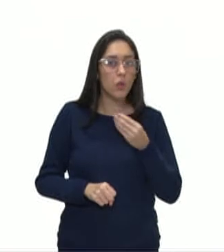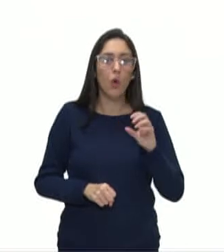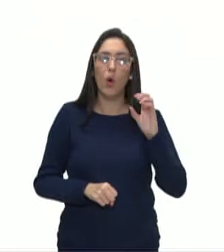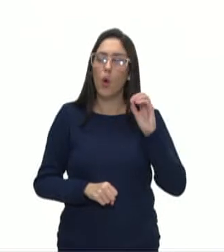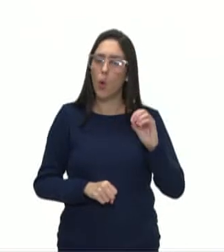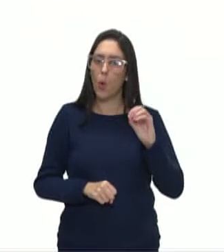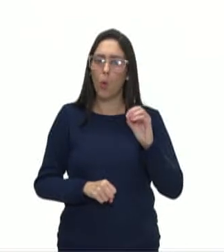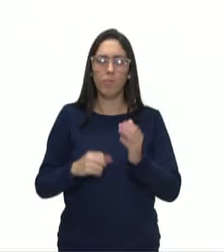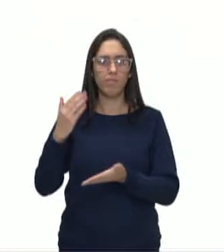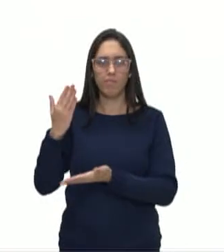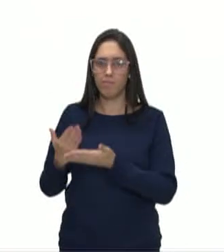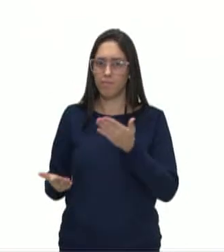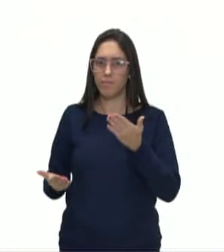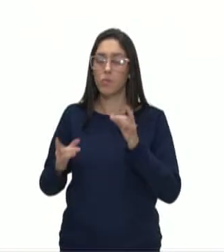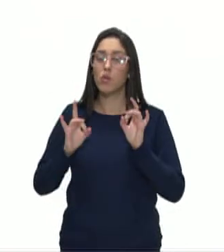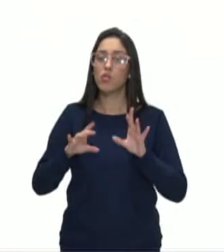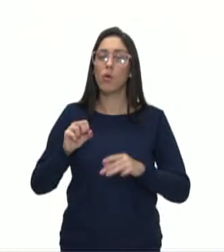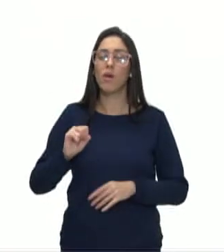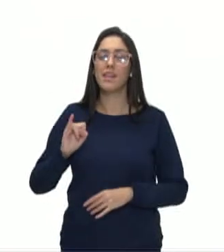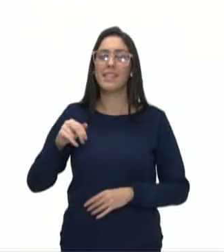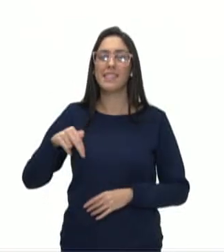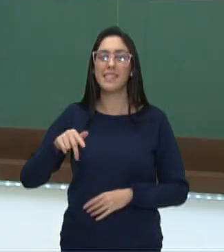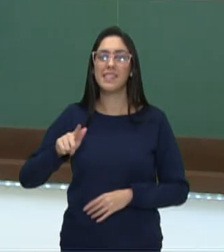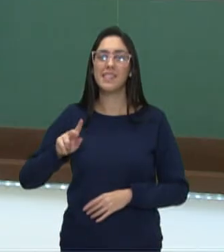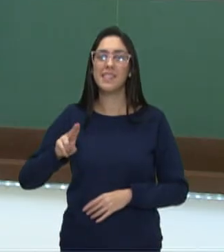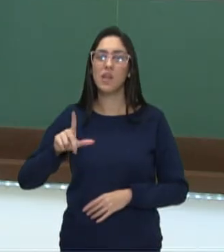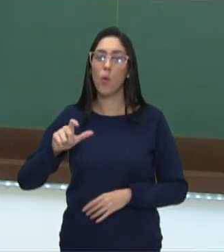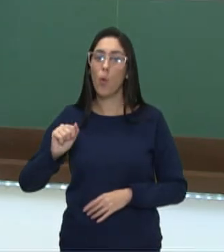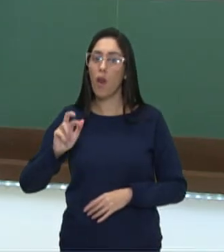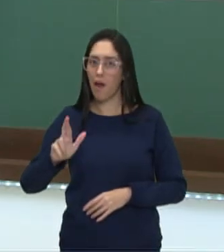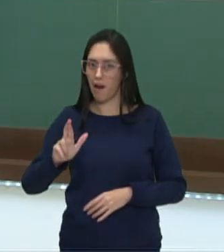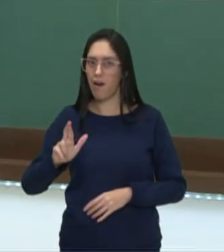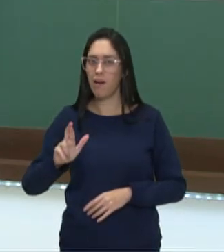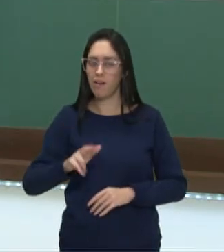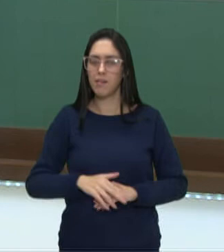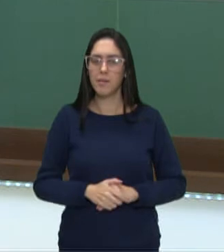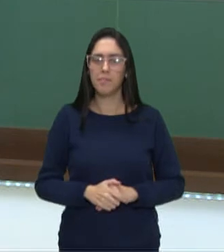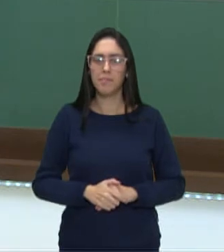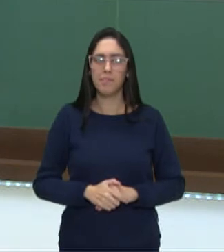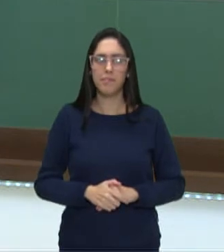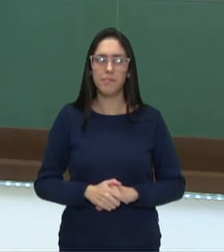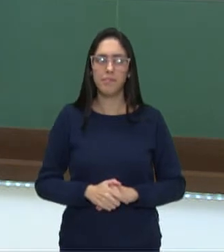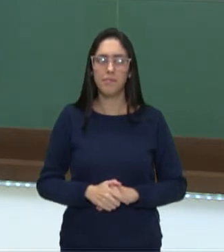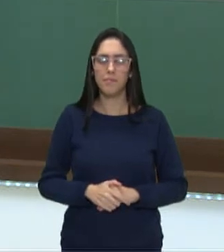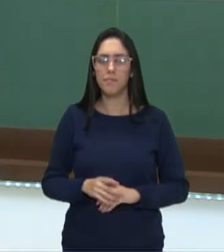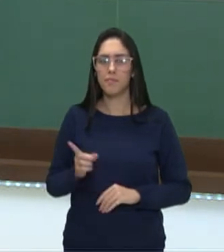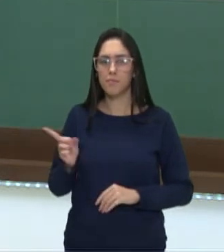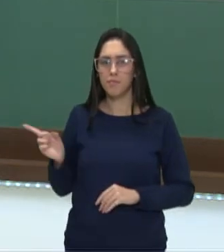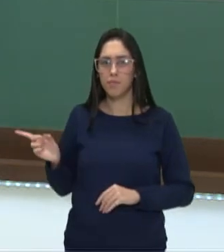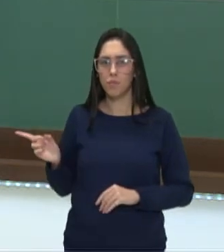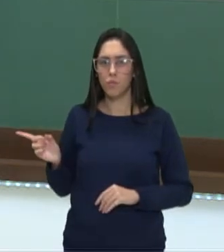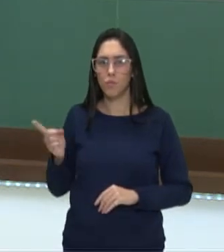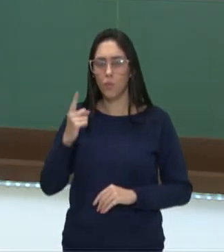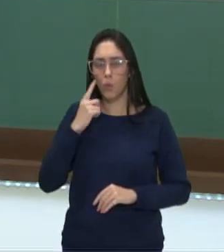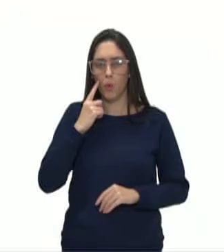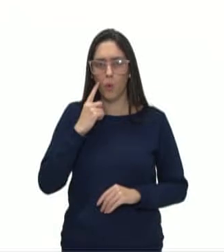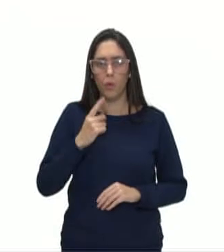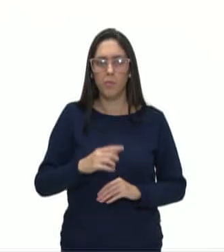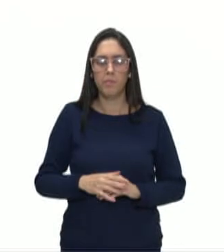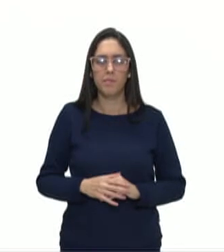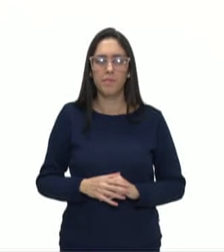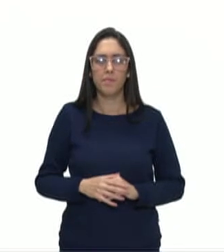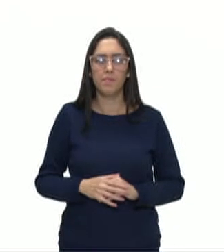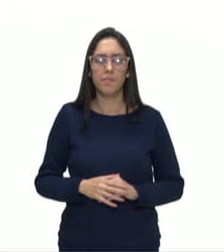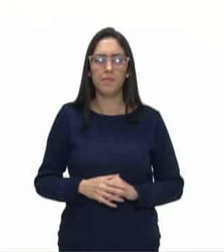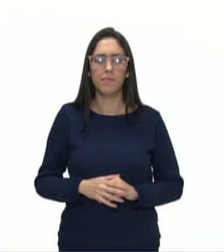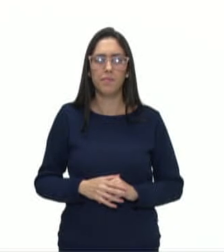O. Porque ele está diante de substantivo masculino singular. El cardinal uno e sus compuestos